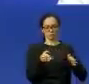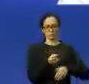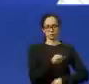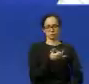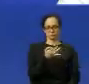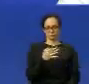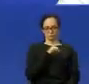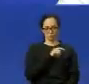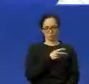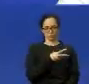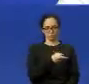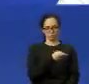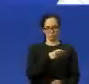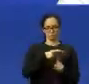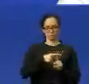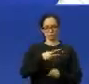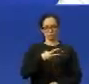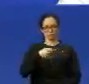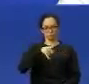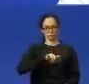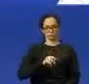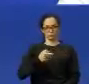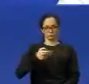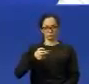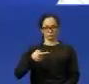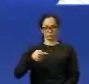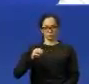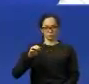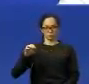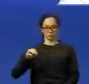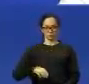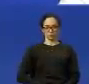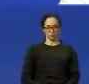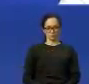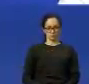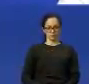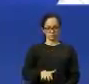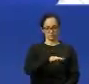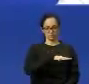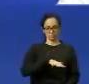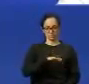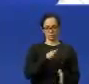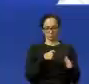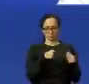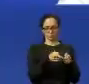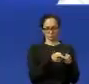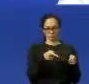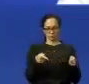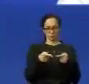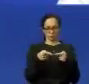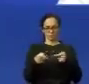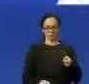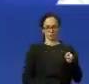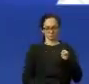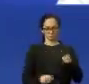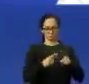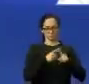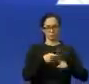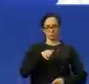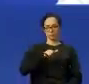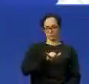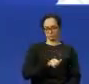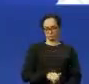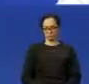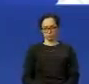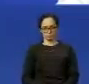seria 2x mais 2y igual a 100. Nós sabemos que a área de um retângulo seria largura vezes comprimento, x vezes y.